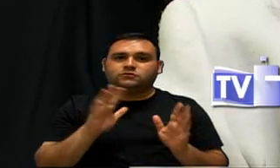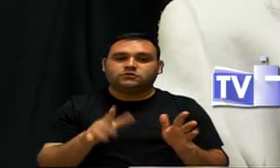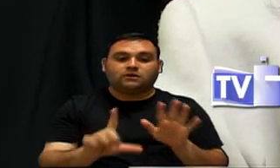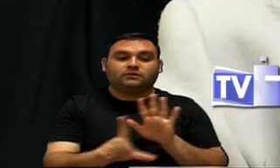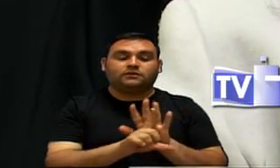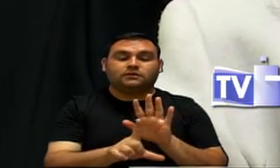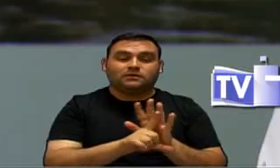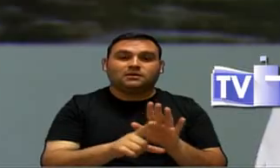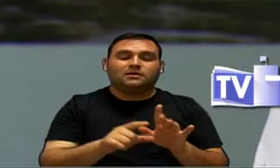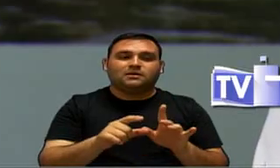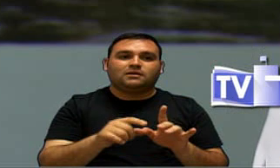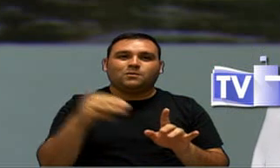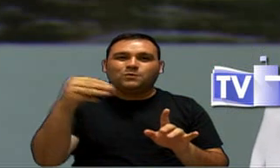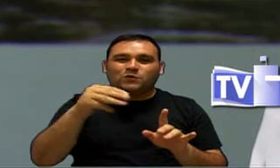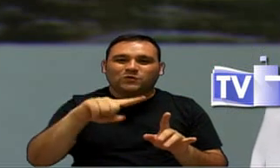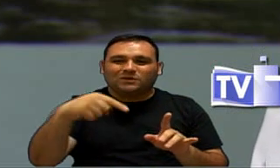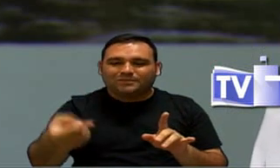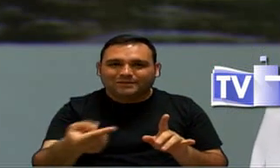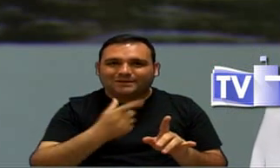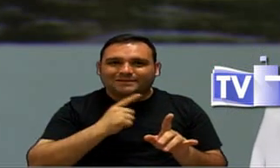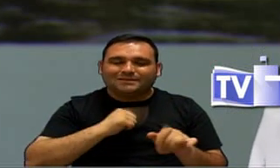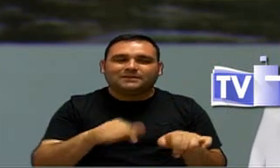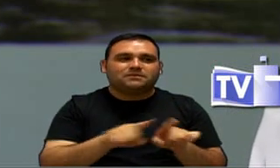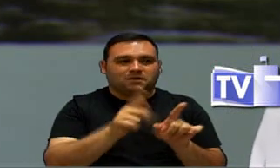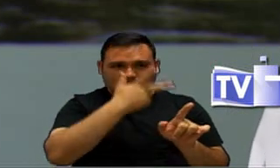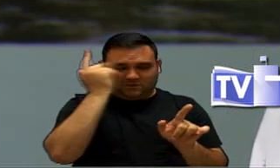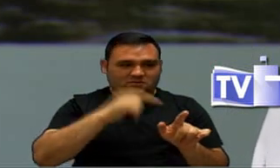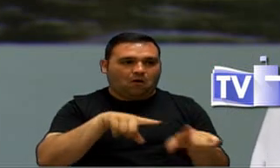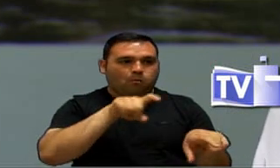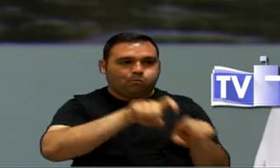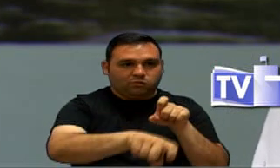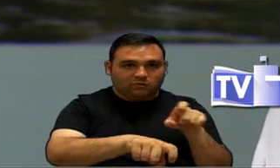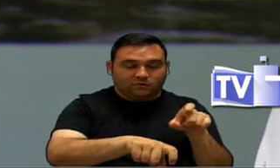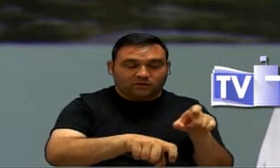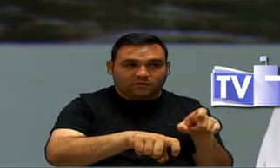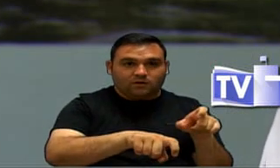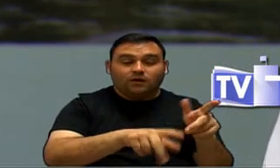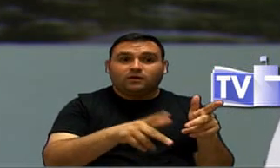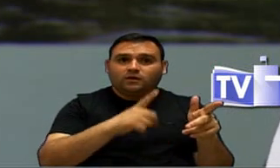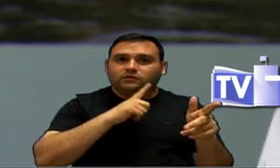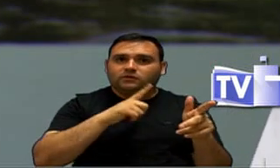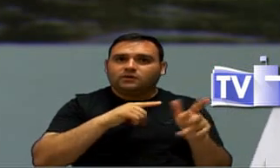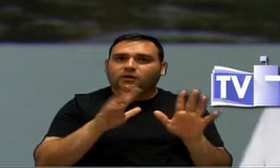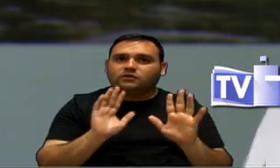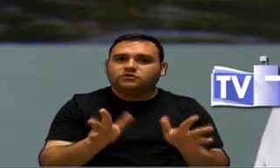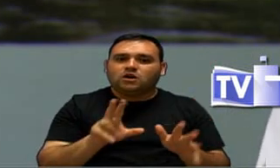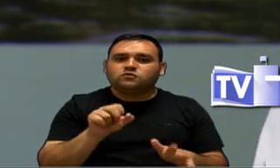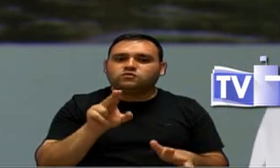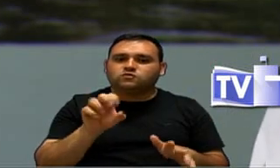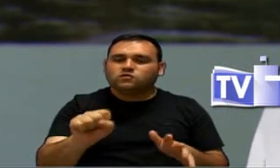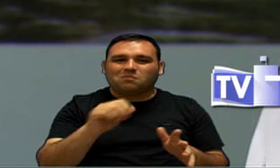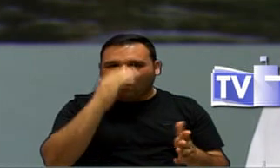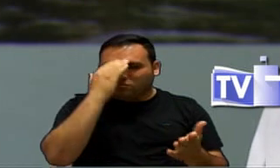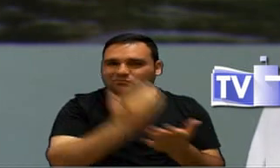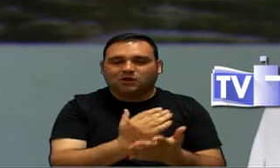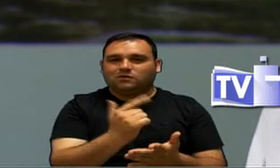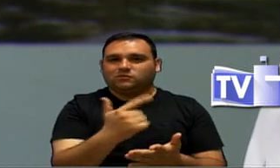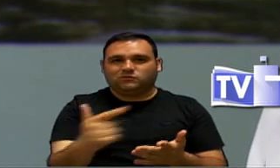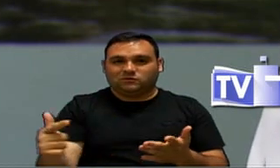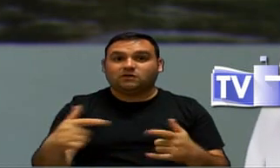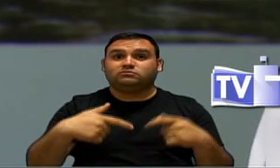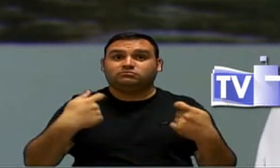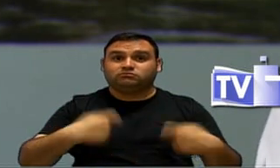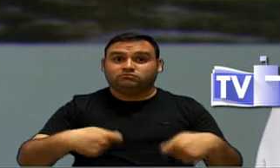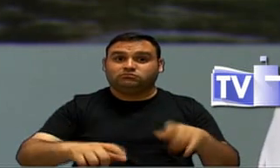lei do minuto seguinte, para o atendimento às vítimas de violência sexual, ela já existia como protocolo do SUS, mas não cumprido. Precisou